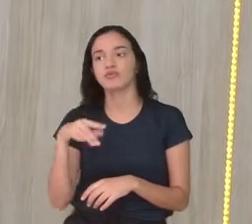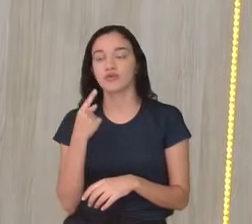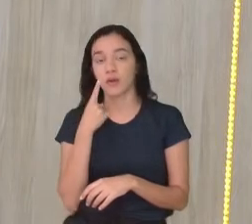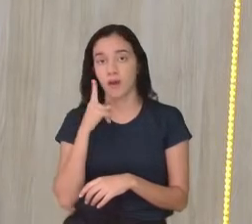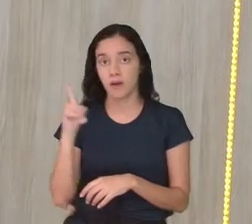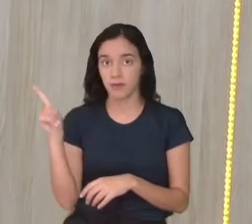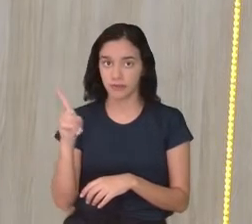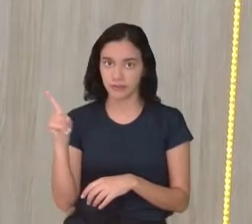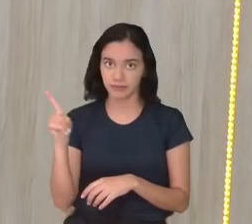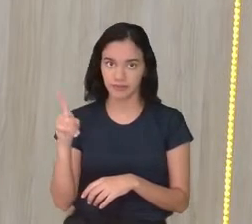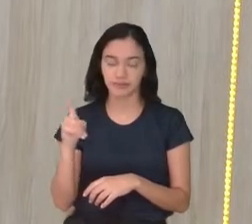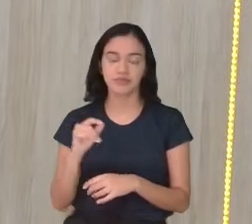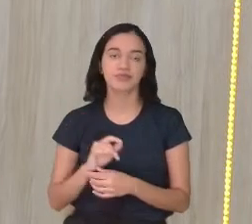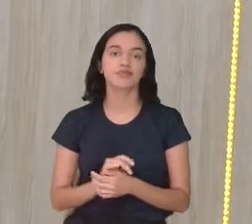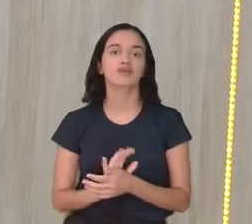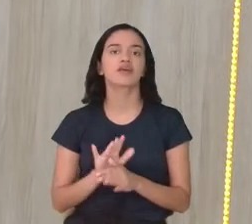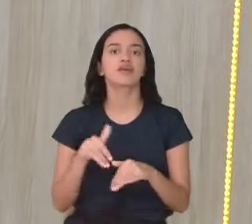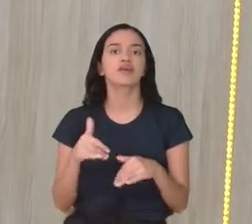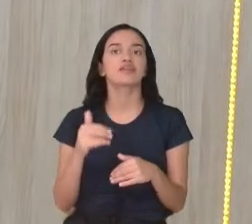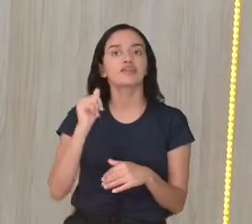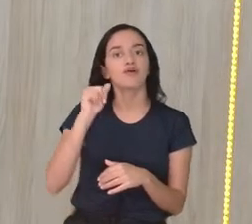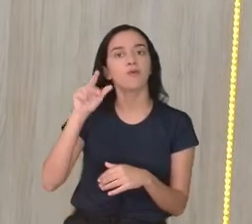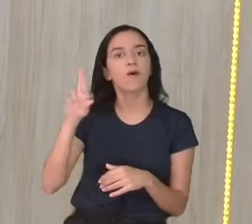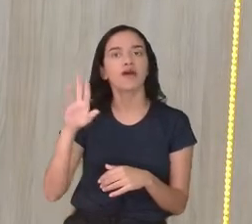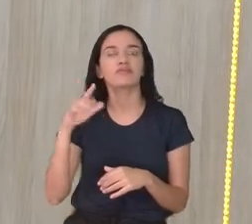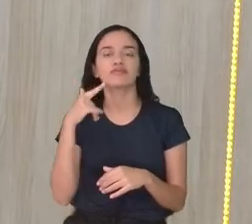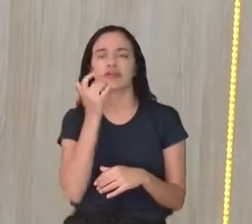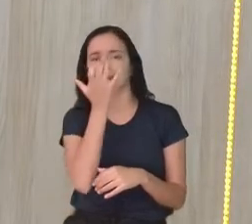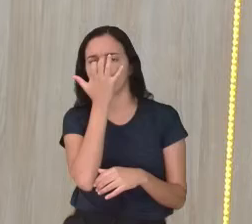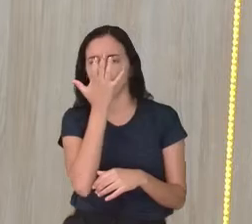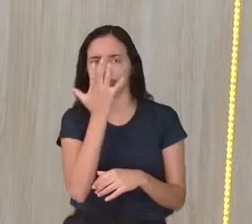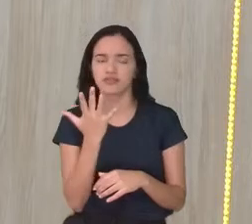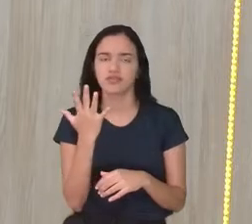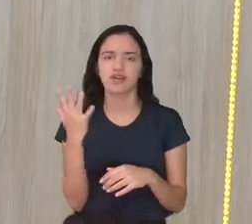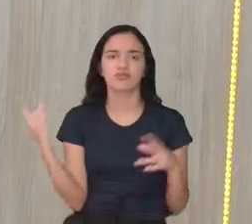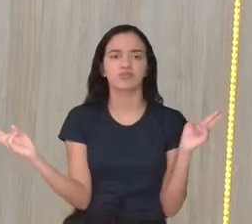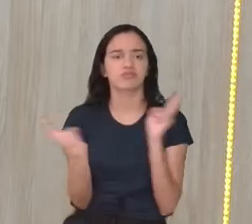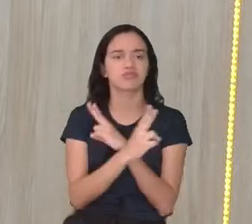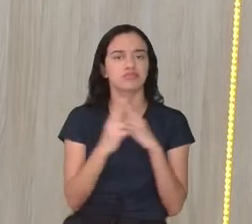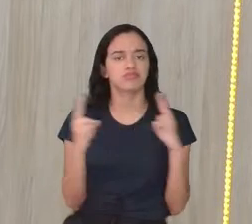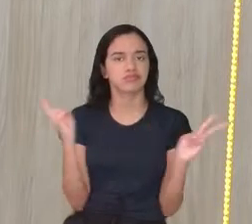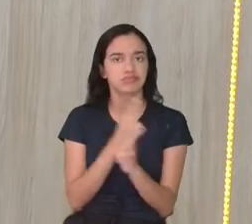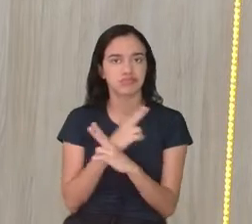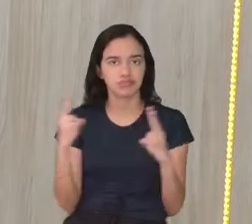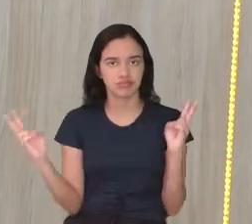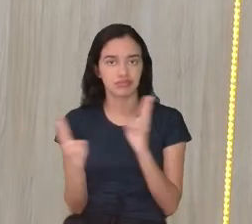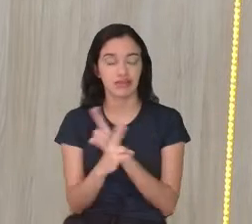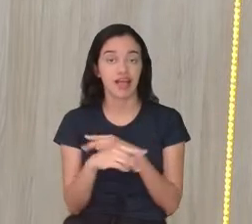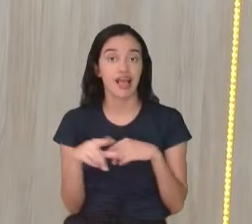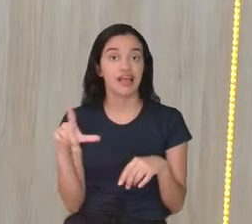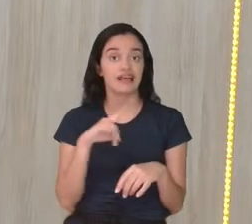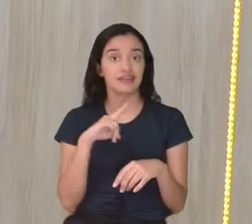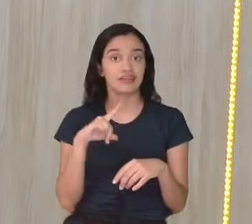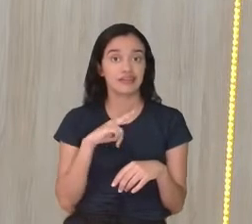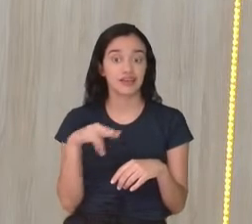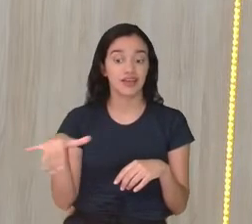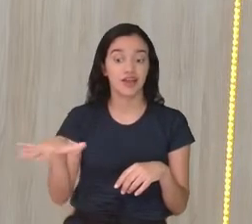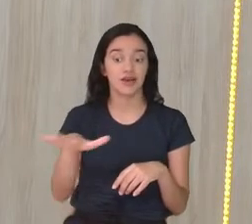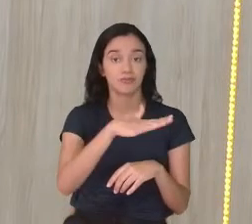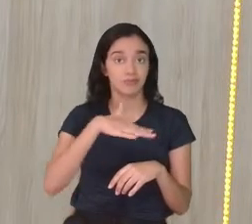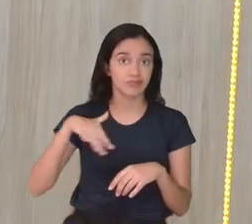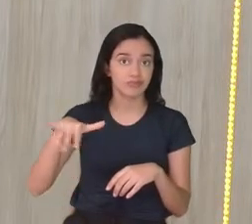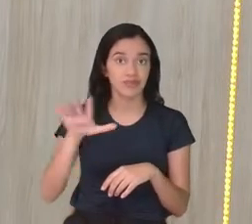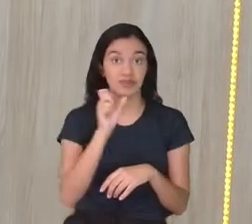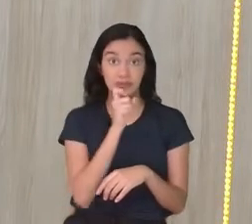afrouxando. Aí os ares eles ficam mais fáceis de circular. Aí tende o quê? A ser uma região bem